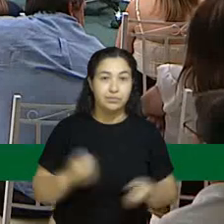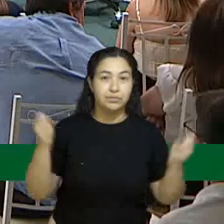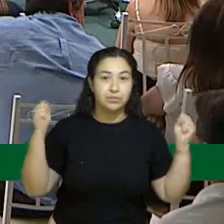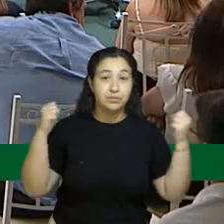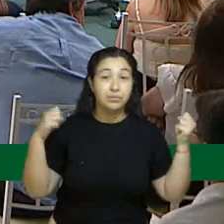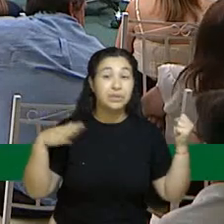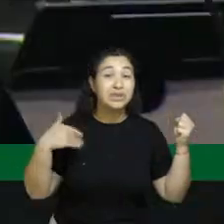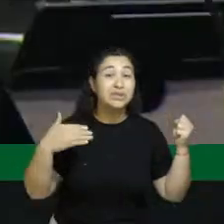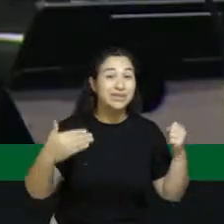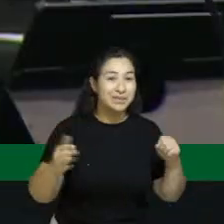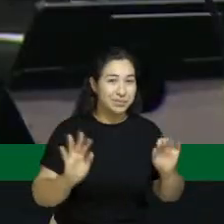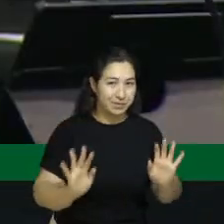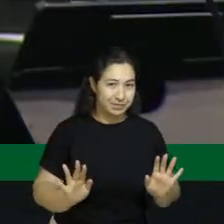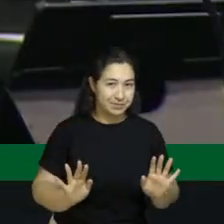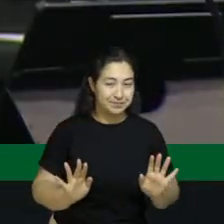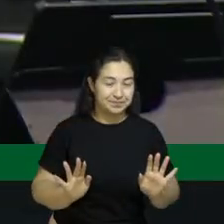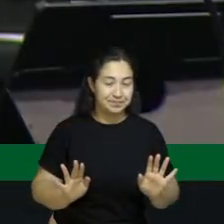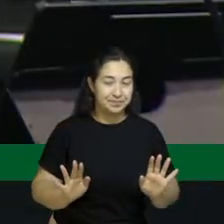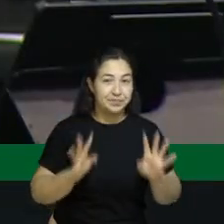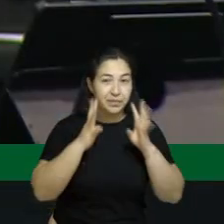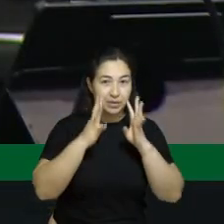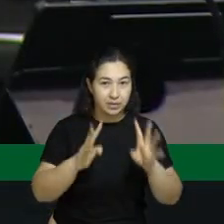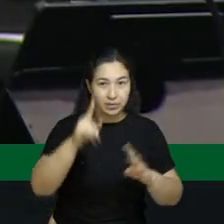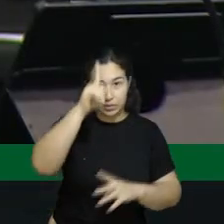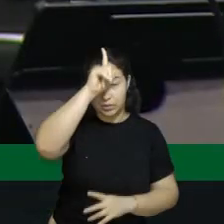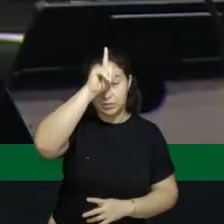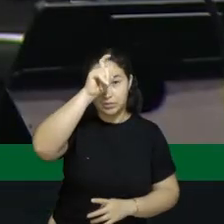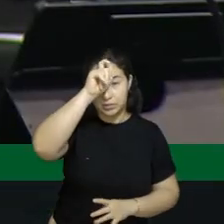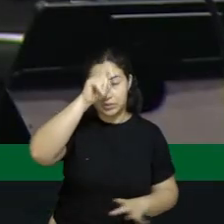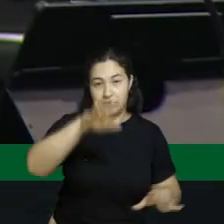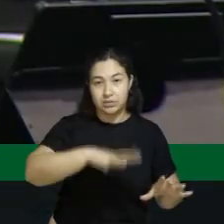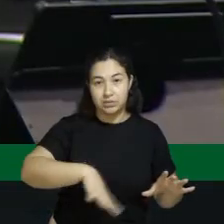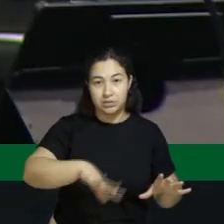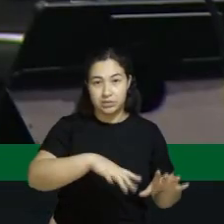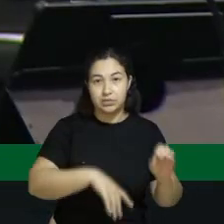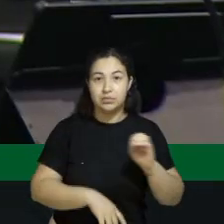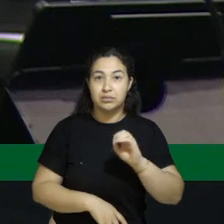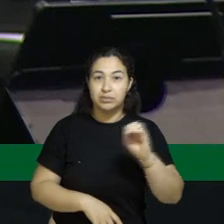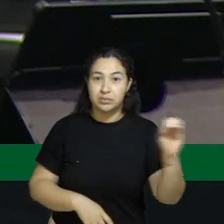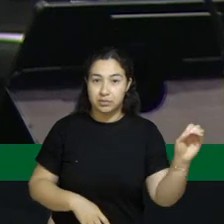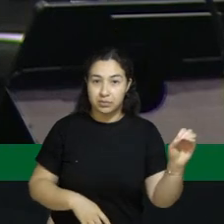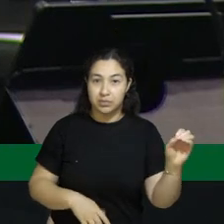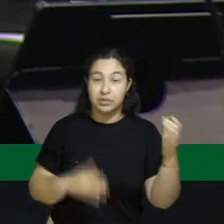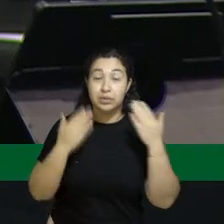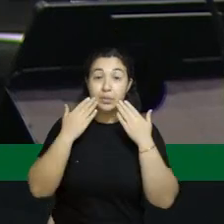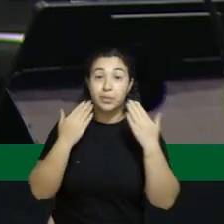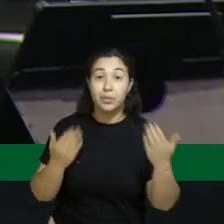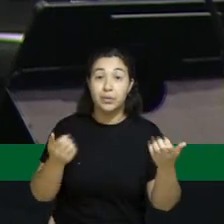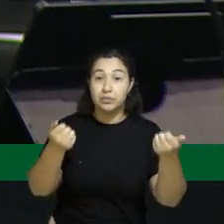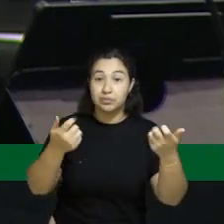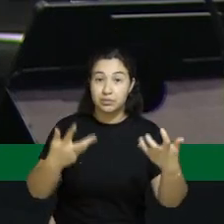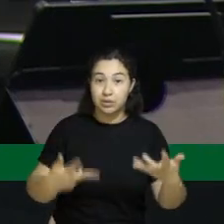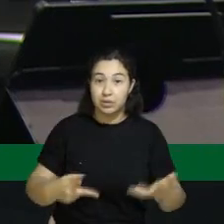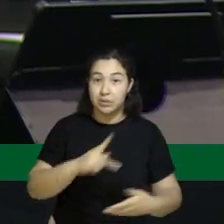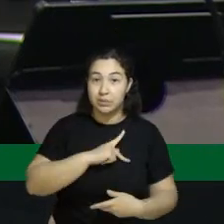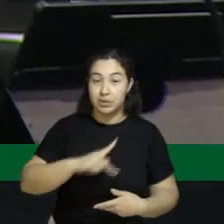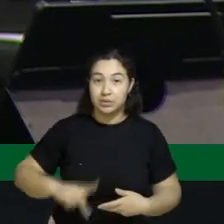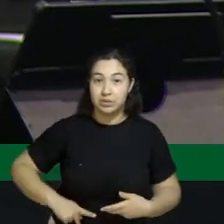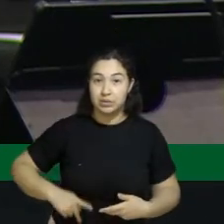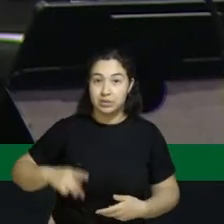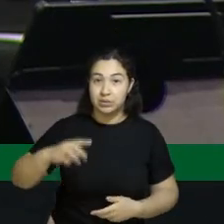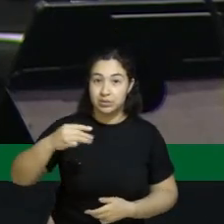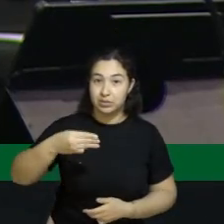tarde. Vamos ouvir o Hospital Regional do Oeste, a apresentação do hospital. Quem vai falar é o presidente Mauro